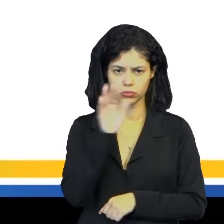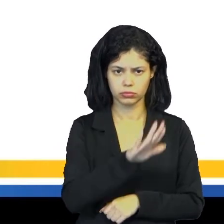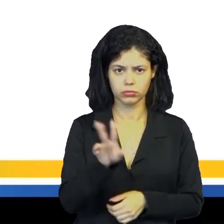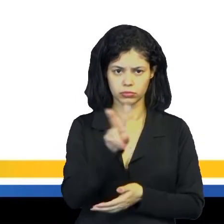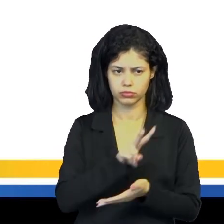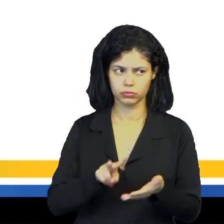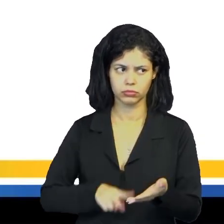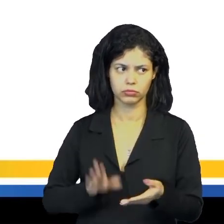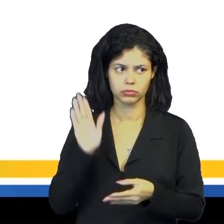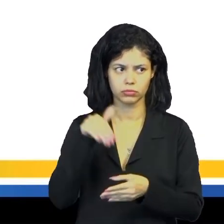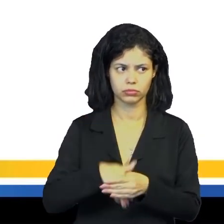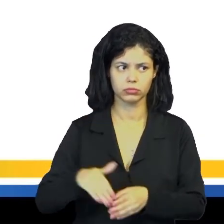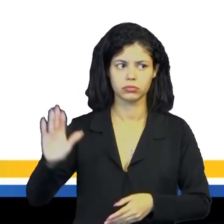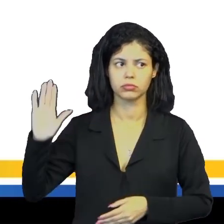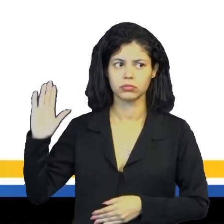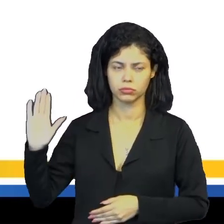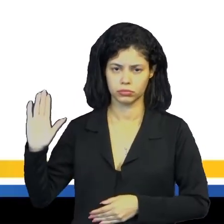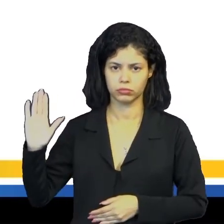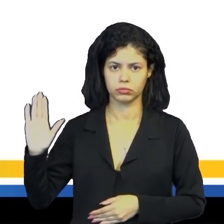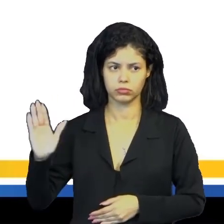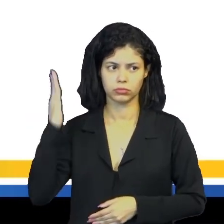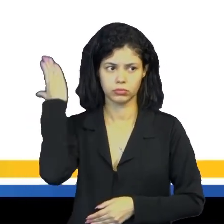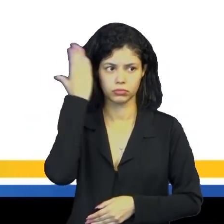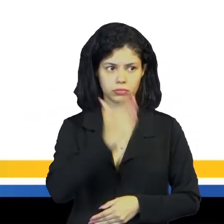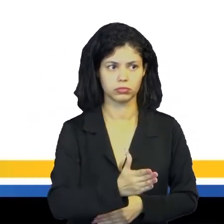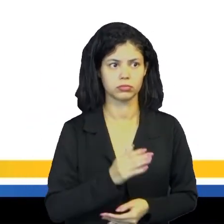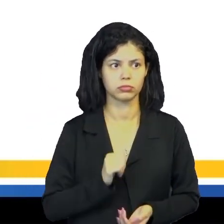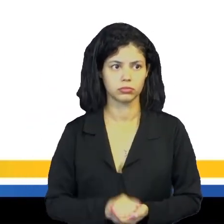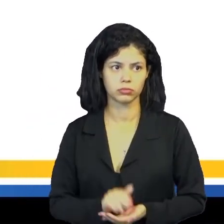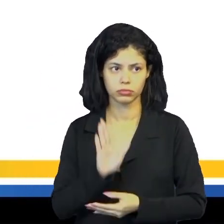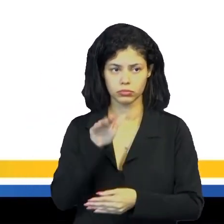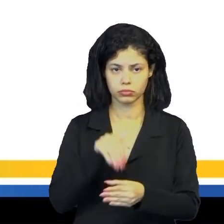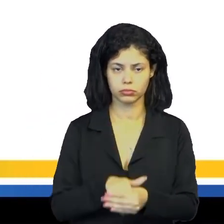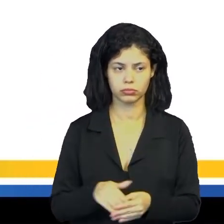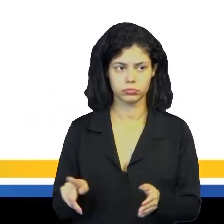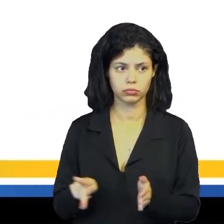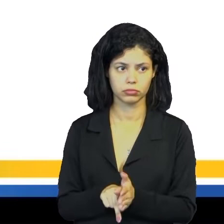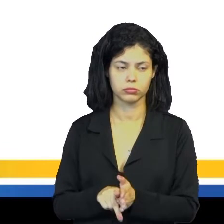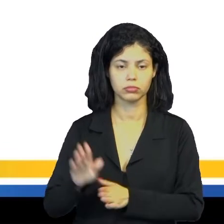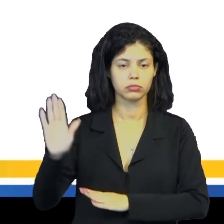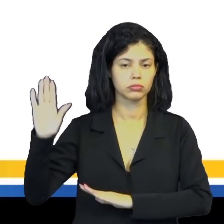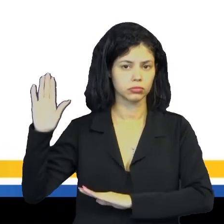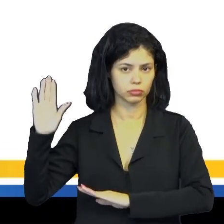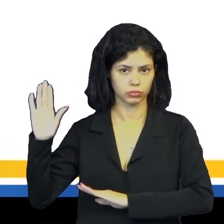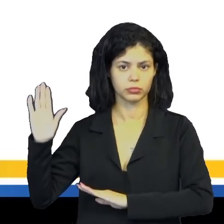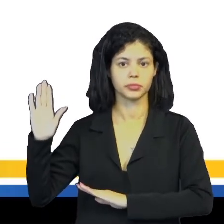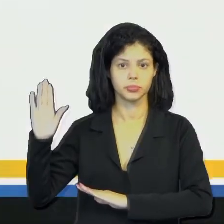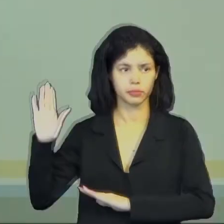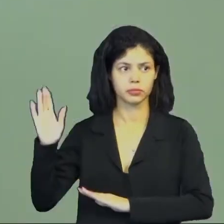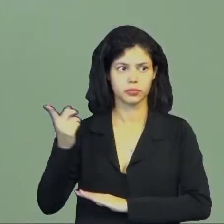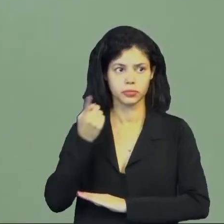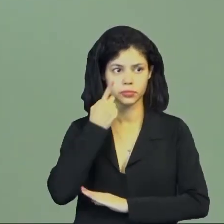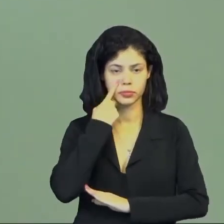eleitor, que direciona esse voto para o seu candidato de interesse.